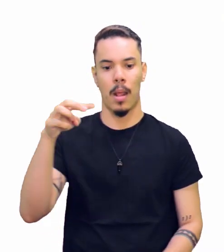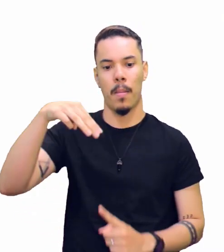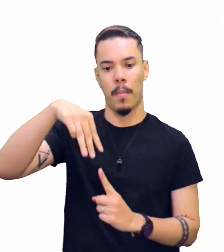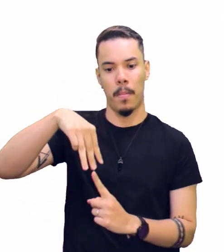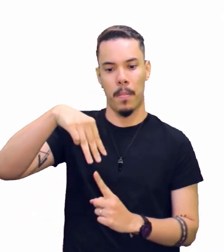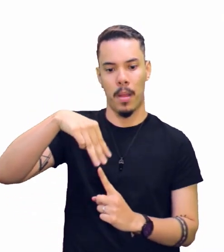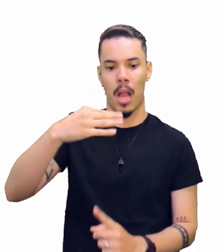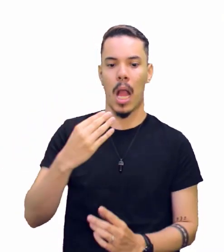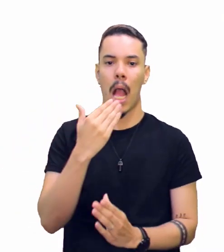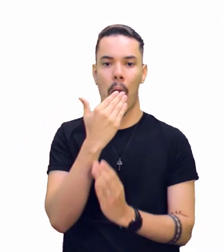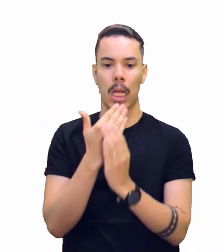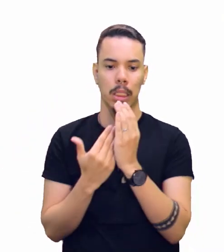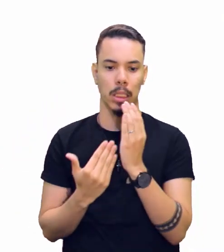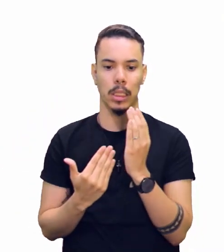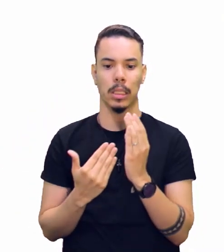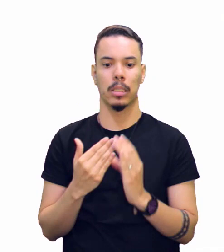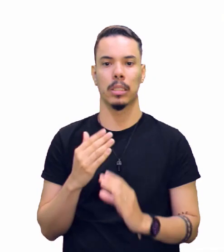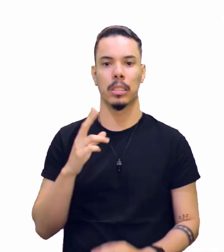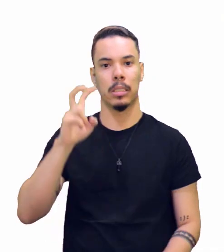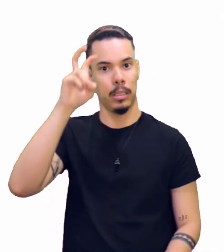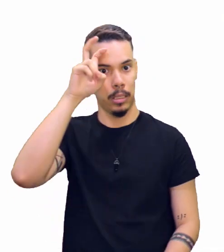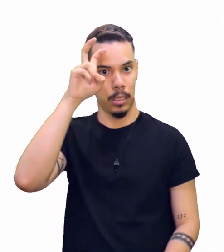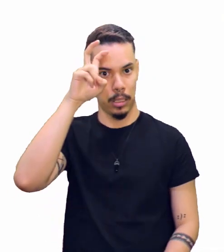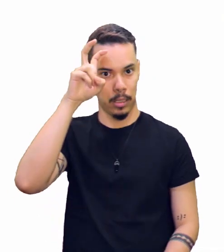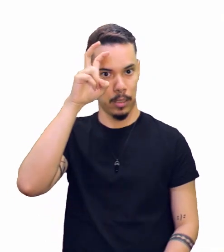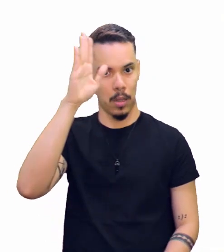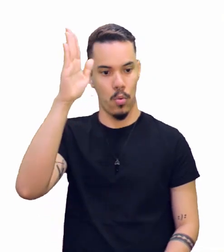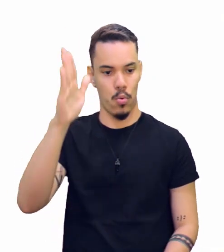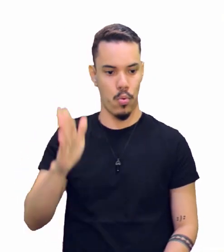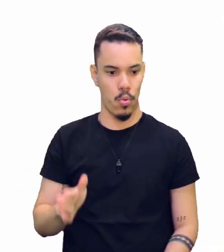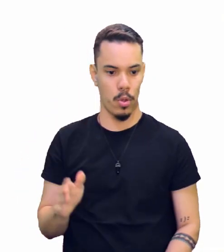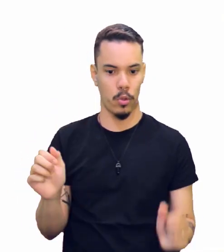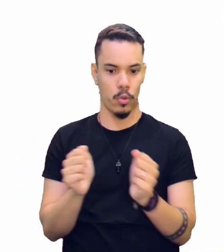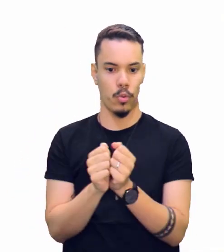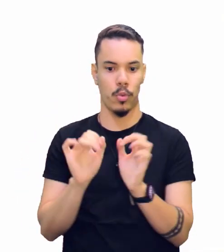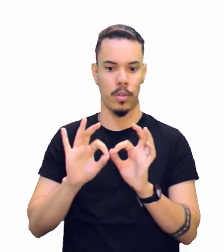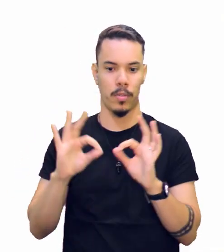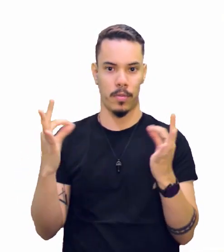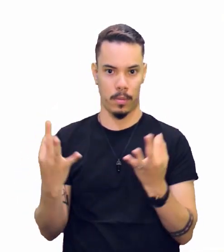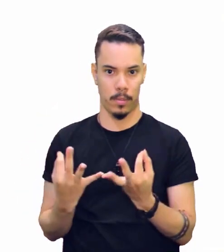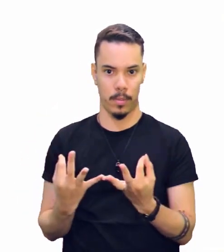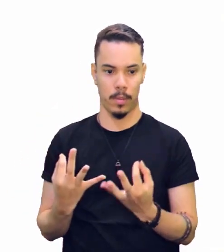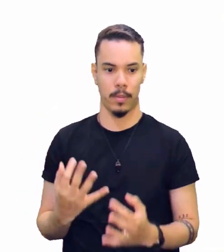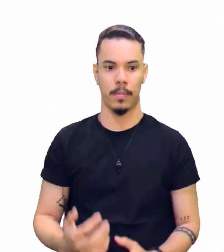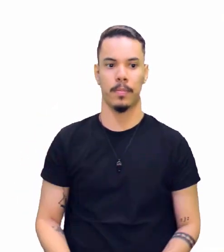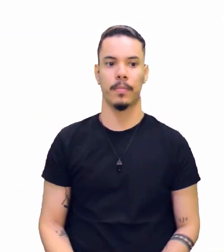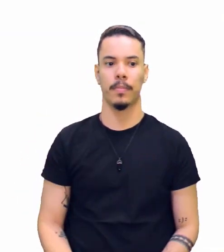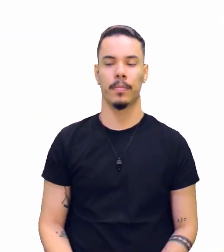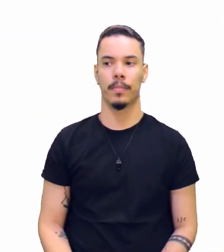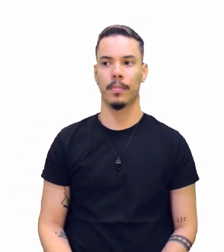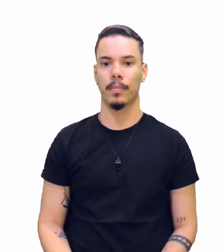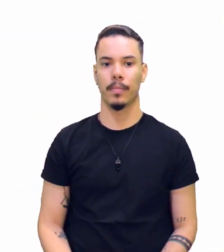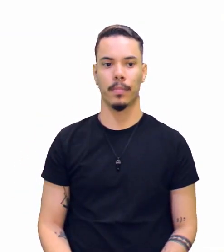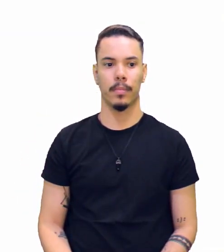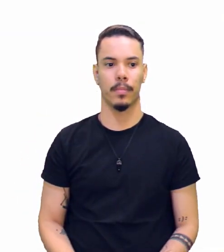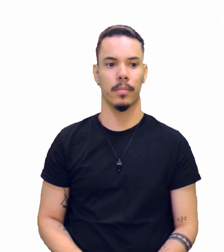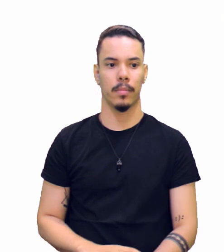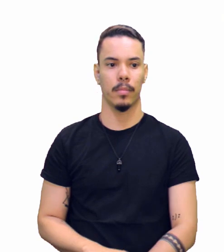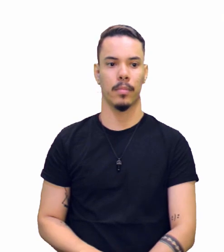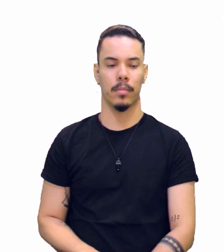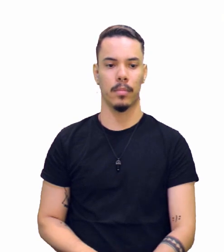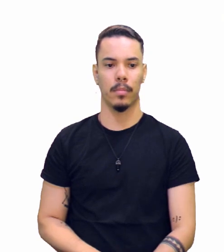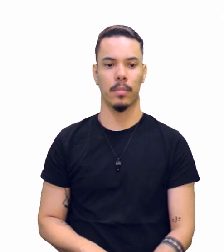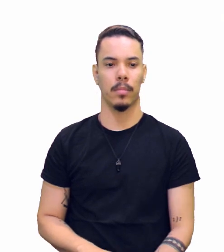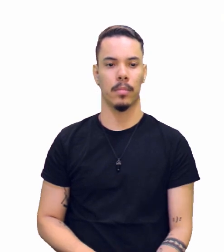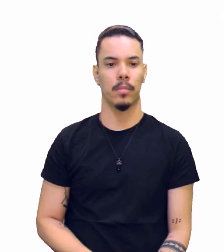nas quintas-feiras com a minha família no caso a família dele we